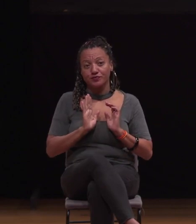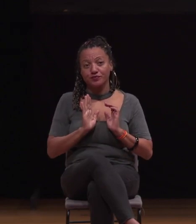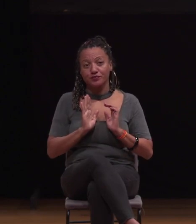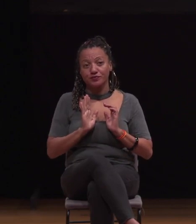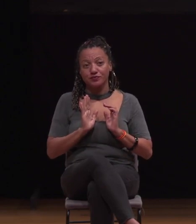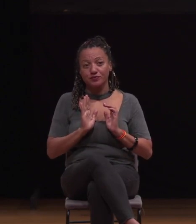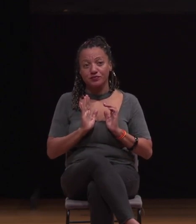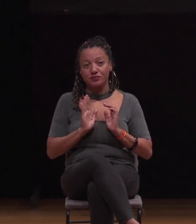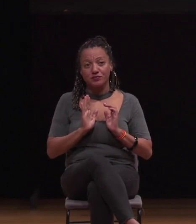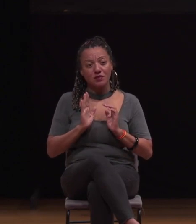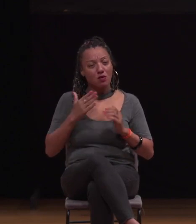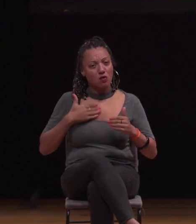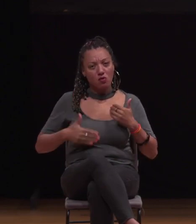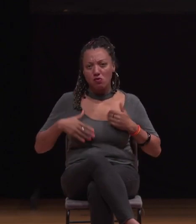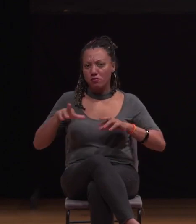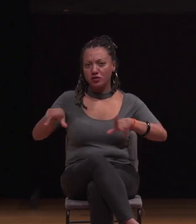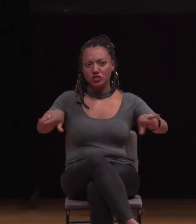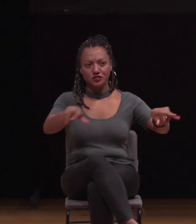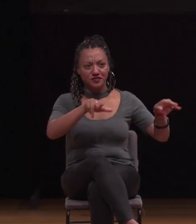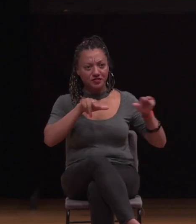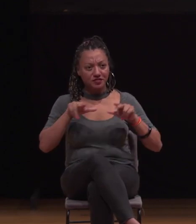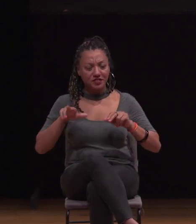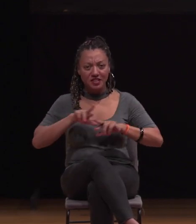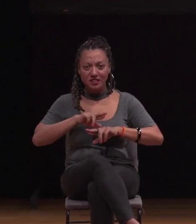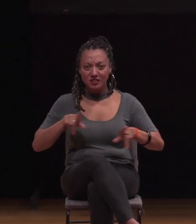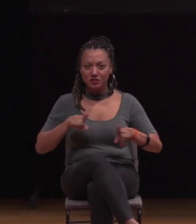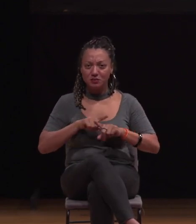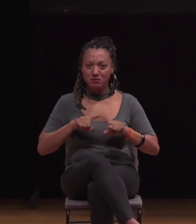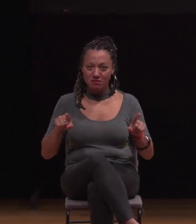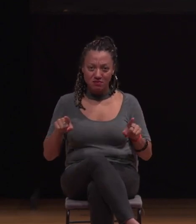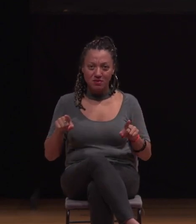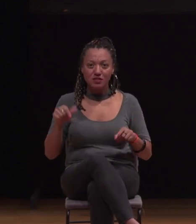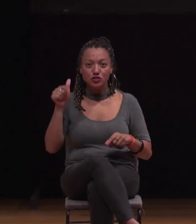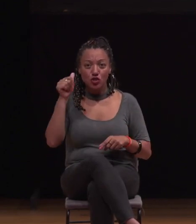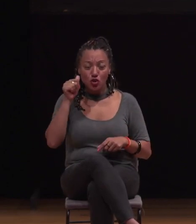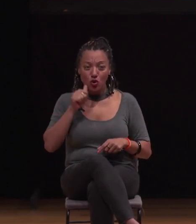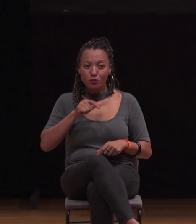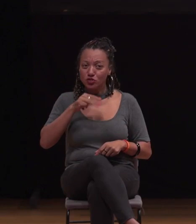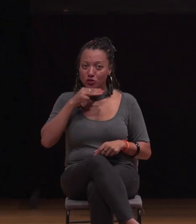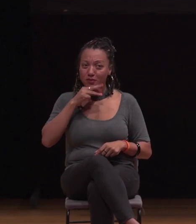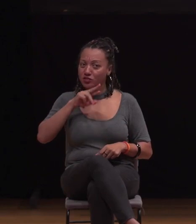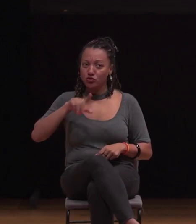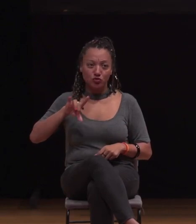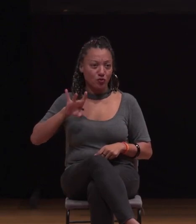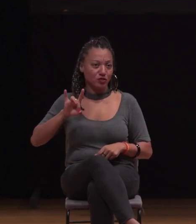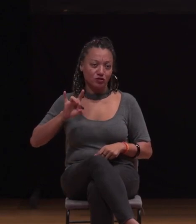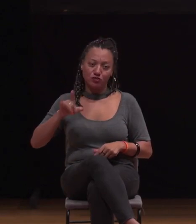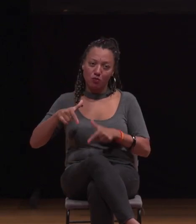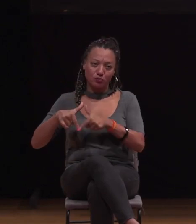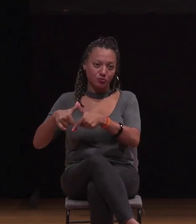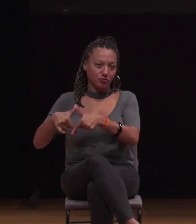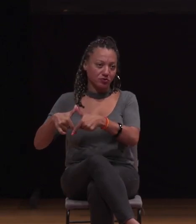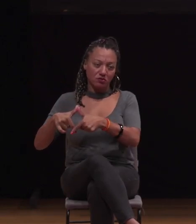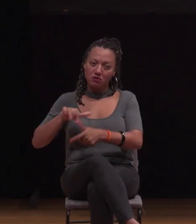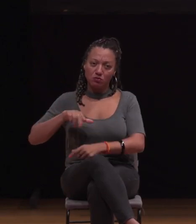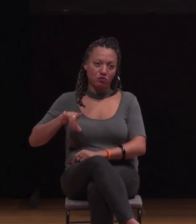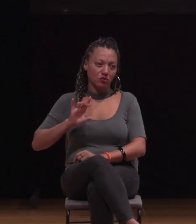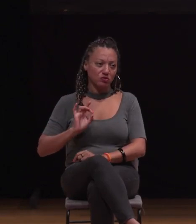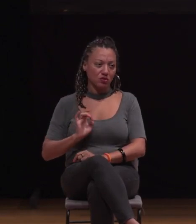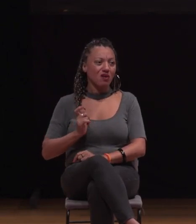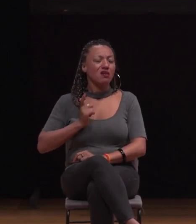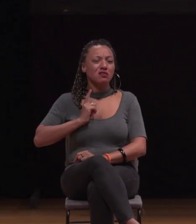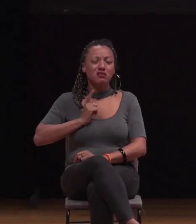e são maravilhosos na sua diferença, mas 8 de março não é só sobre buceta, é sobre uma série de